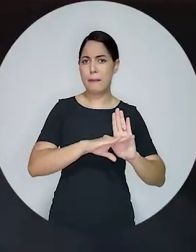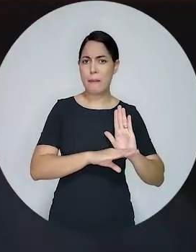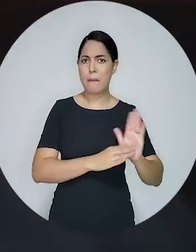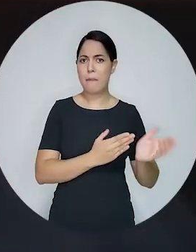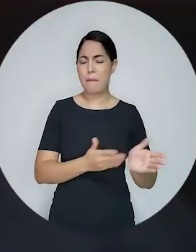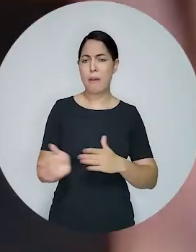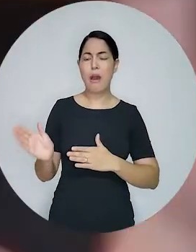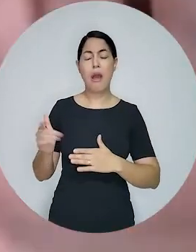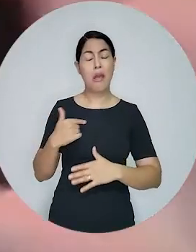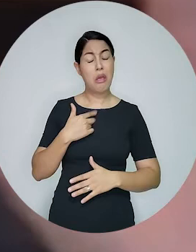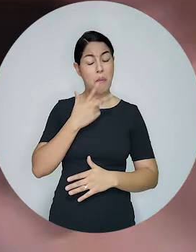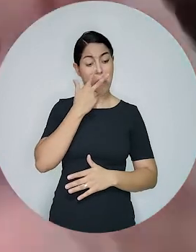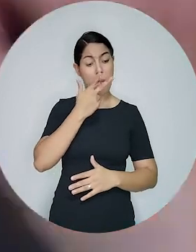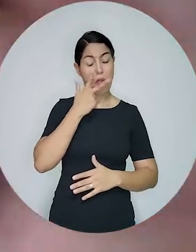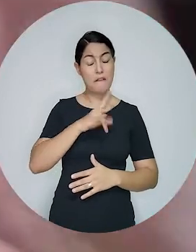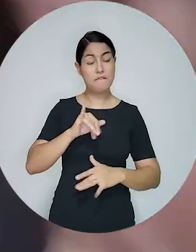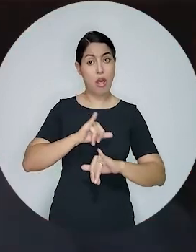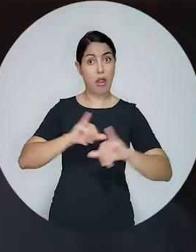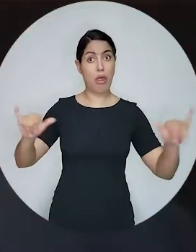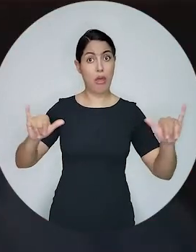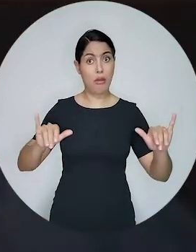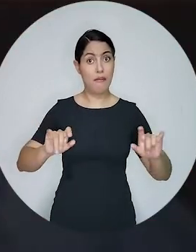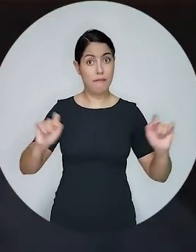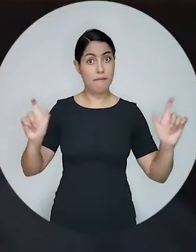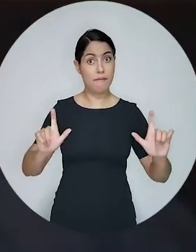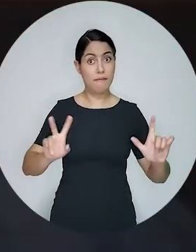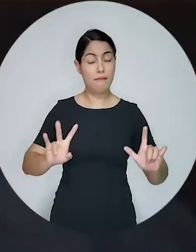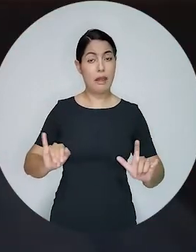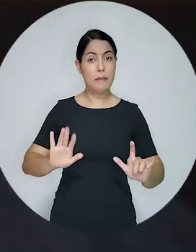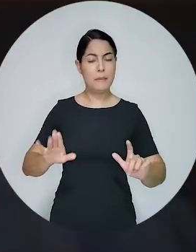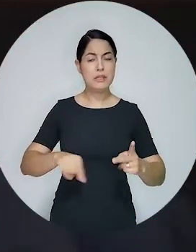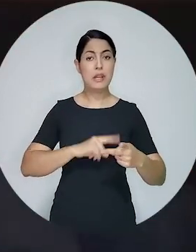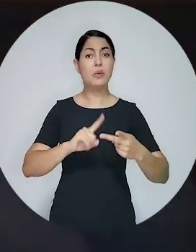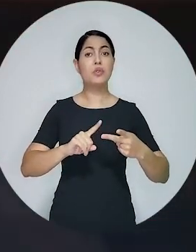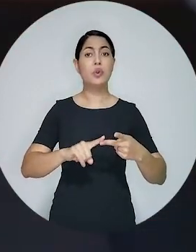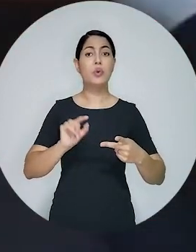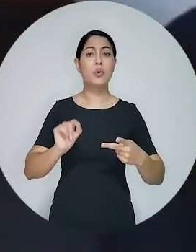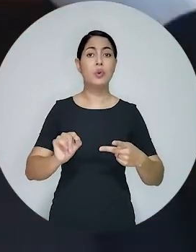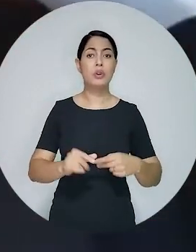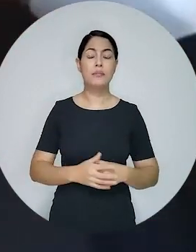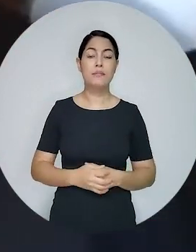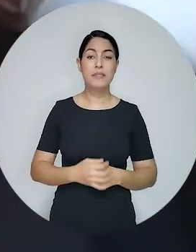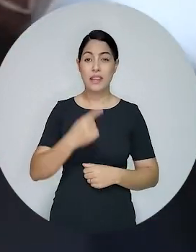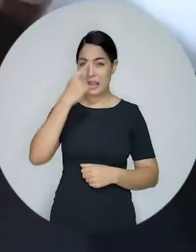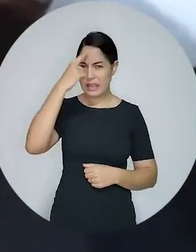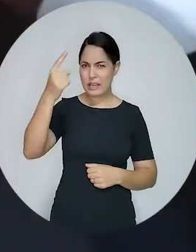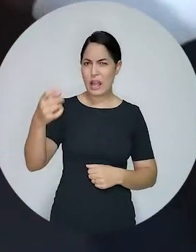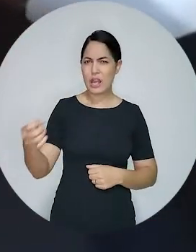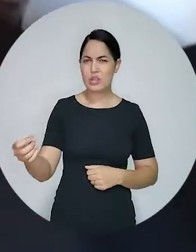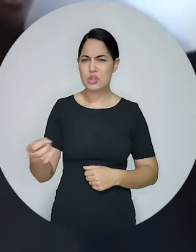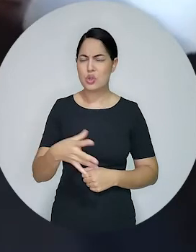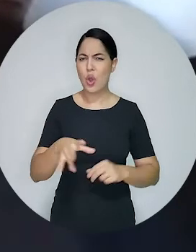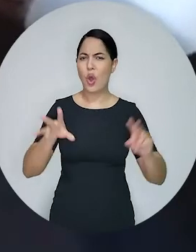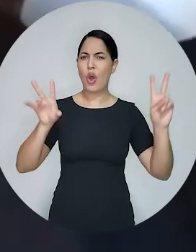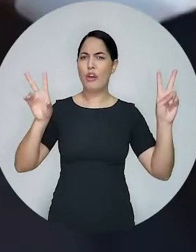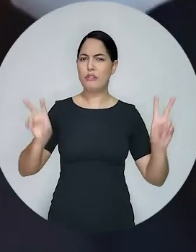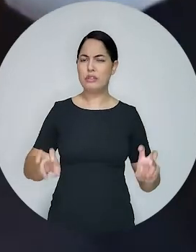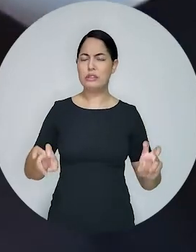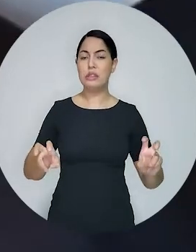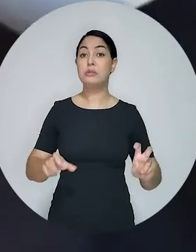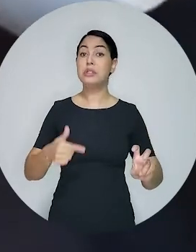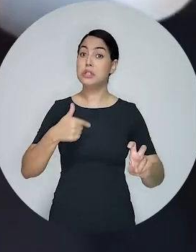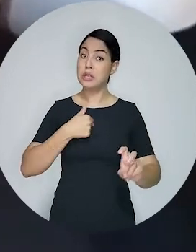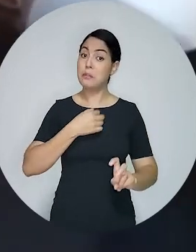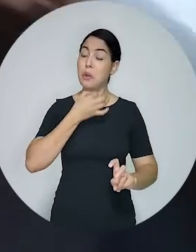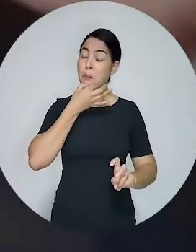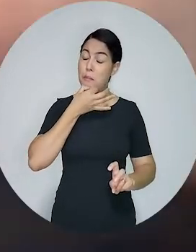Imagino que nós vamos ter muita polêmica aqui, salvo um outro ponto. O segundo ponto são de inovações,